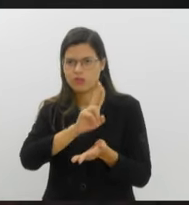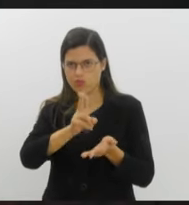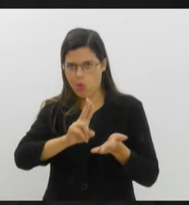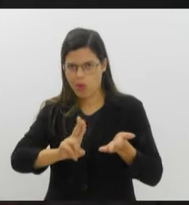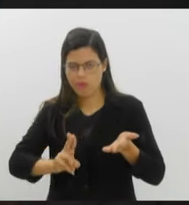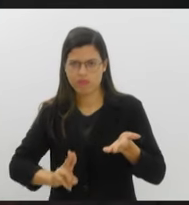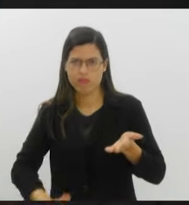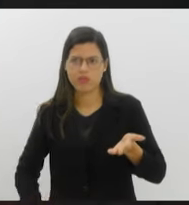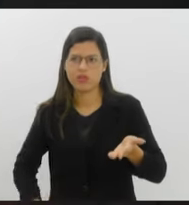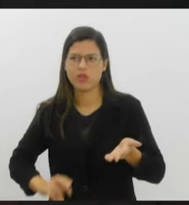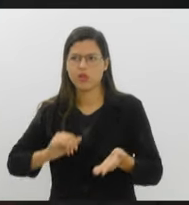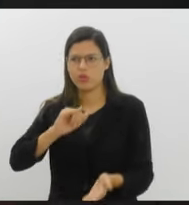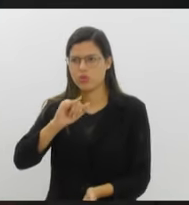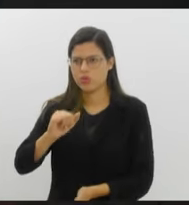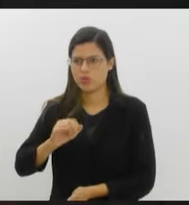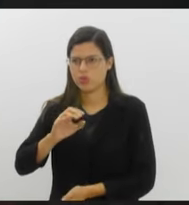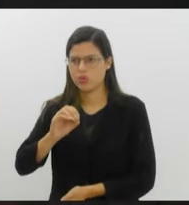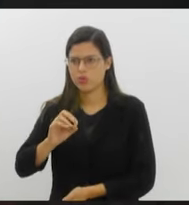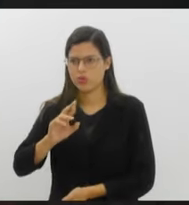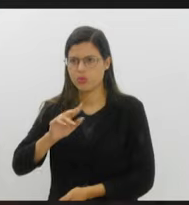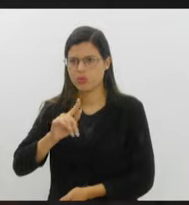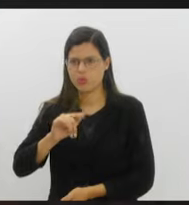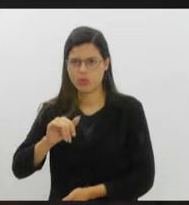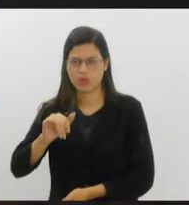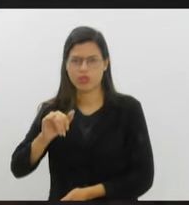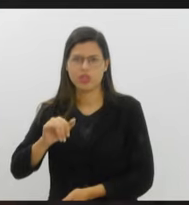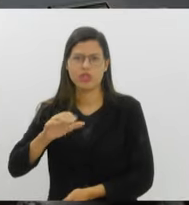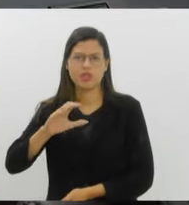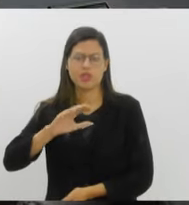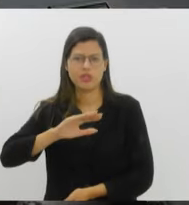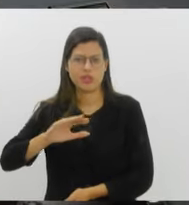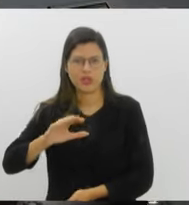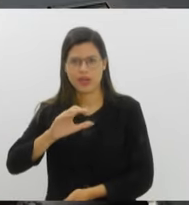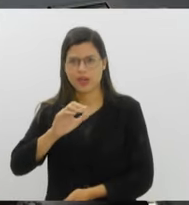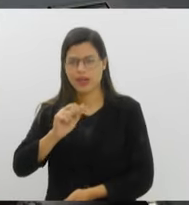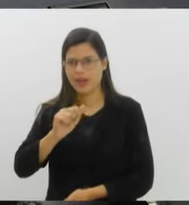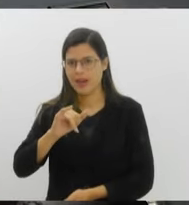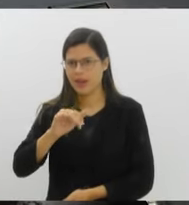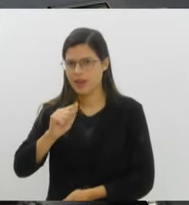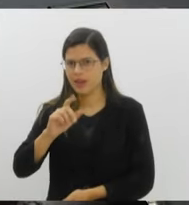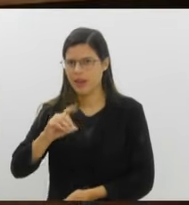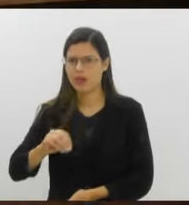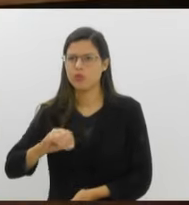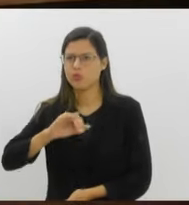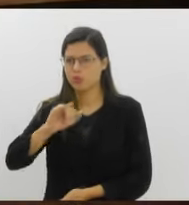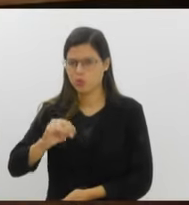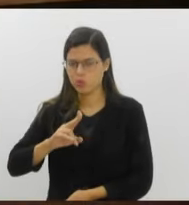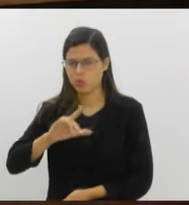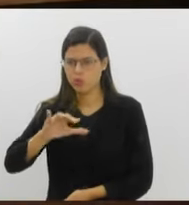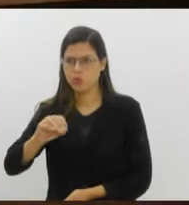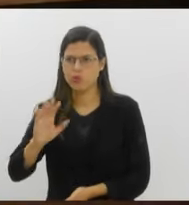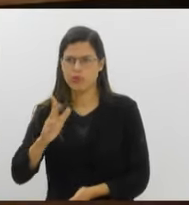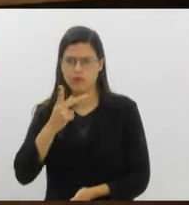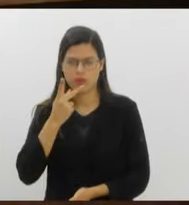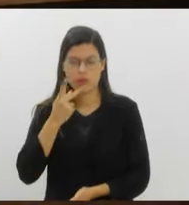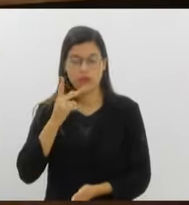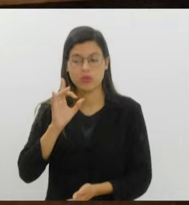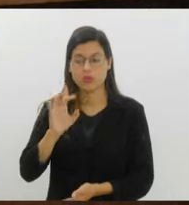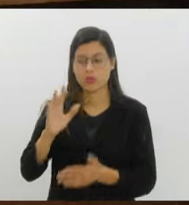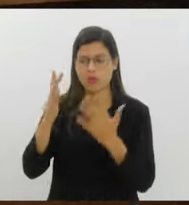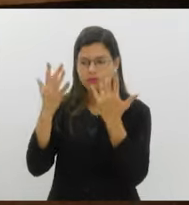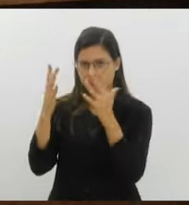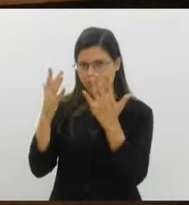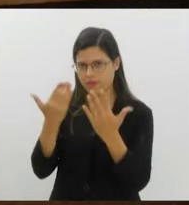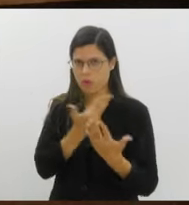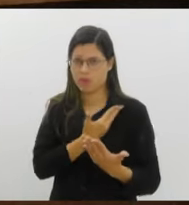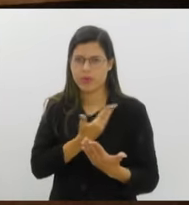Chico, Caiado... Júlio, eu já falei. É só parabenizar mesmo meu amigo Fred